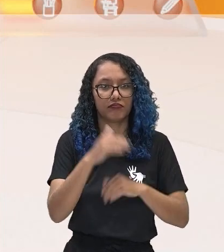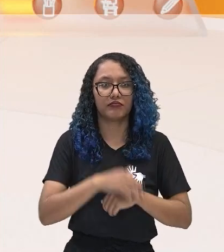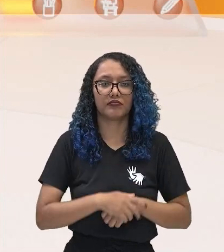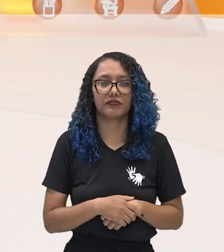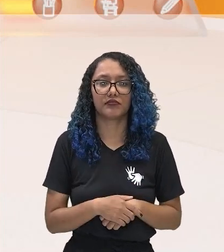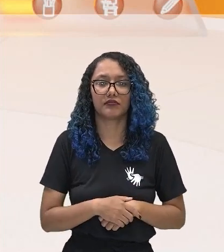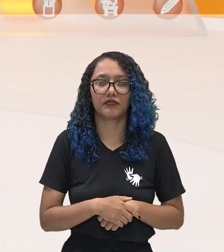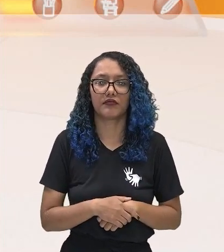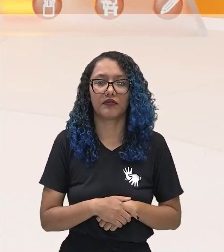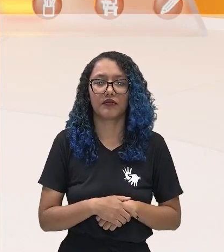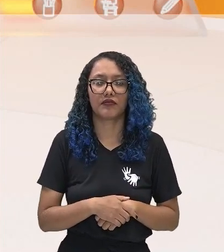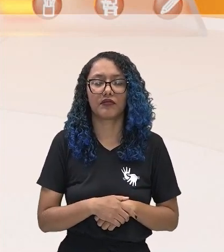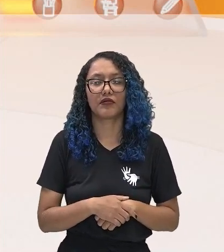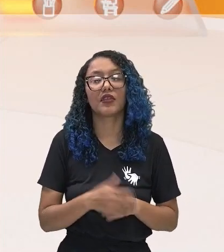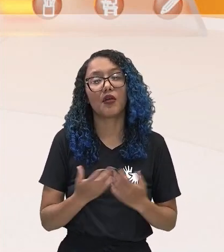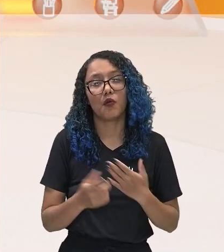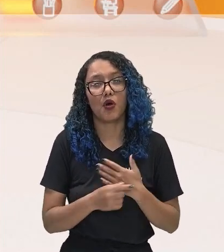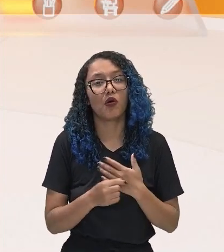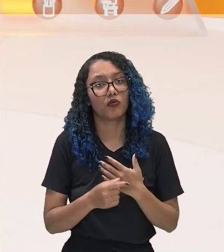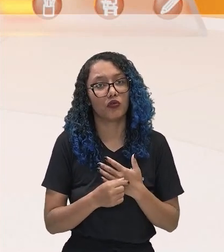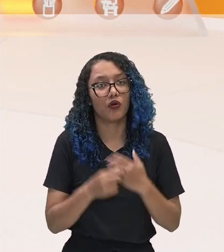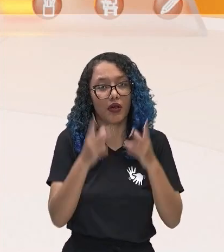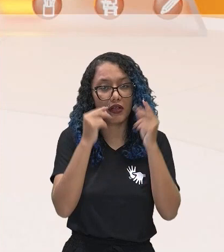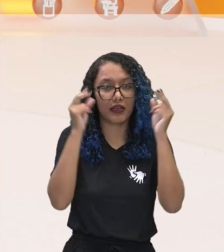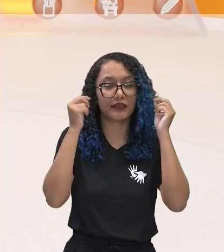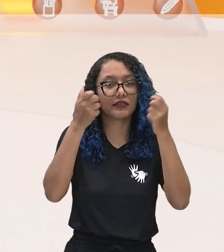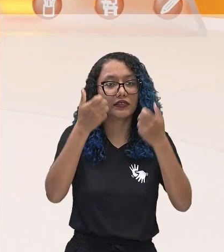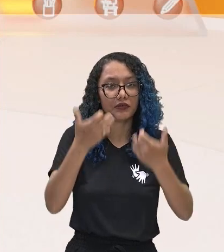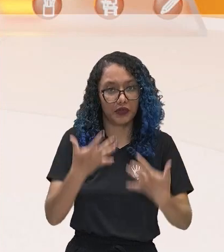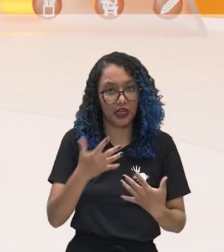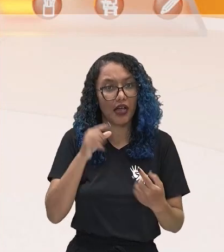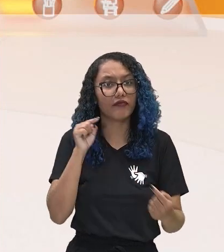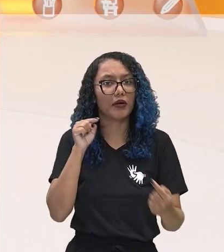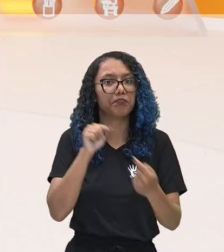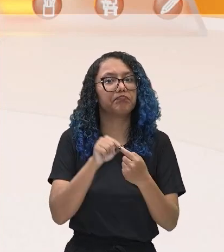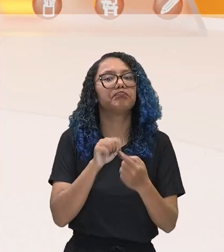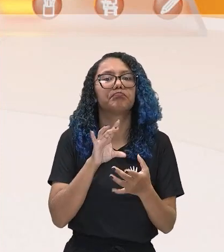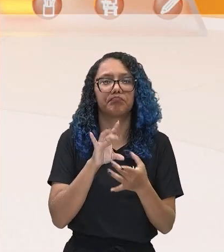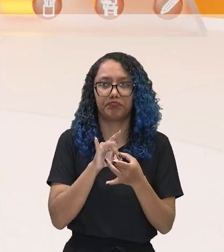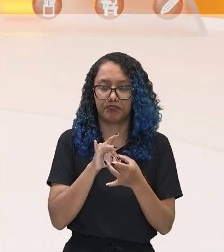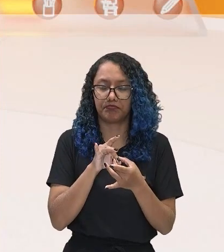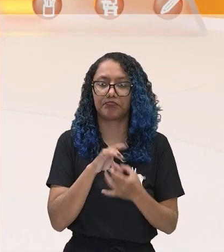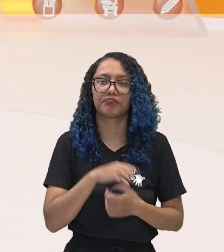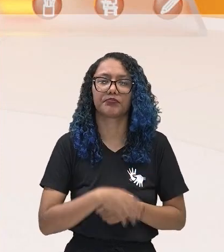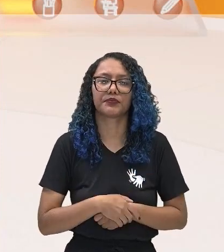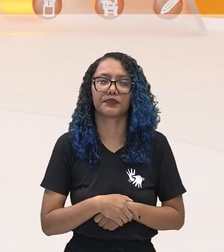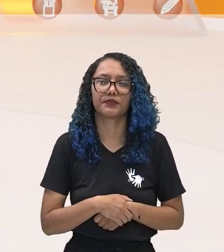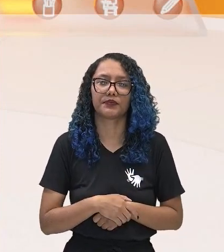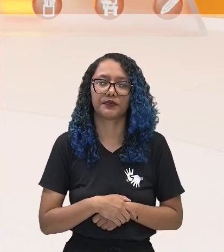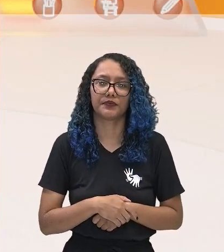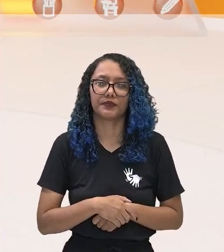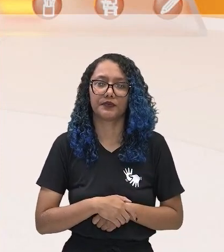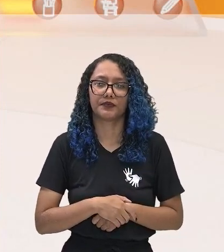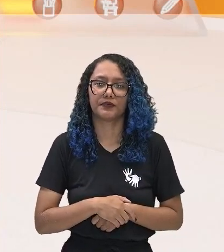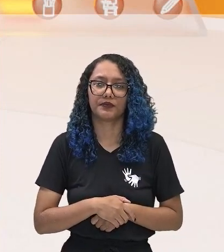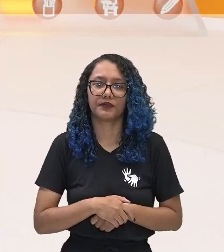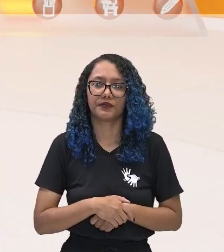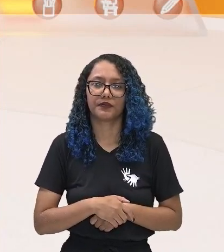para nós lá na Grécia Antiga. Tá bom? Então, o que a gente define aqui, gente? Olha só. Não